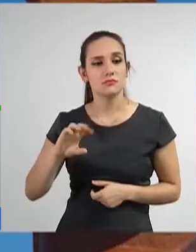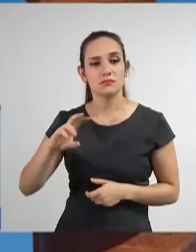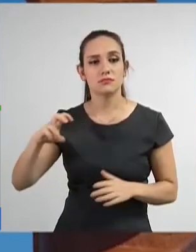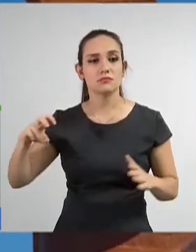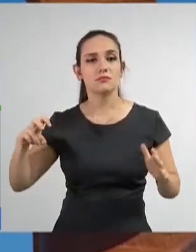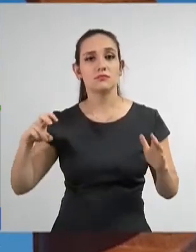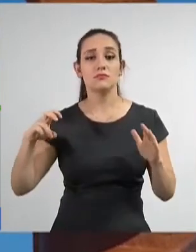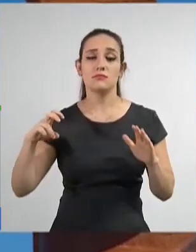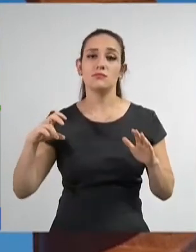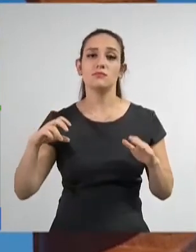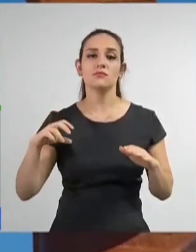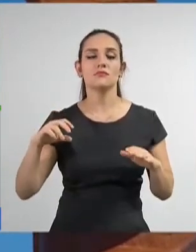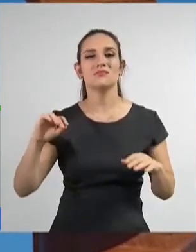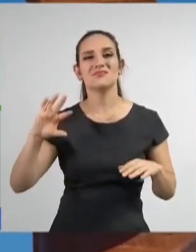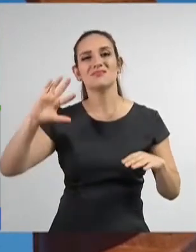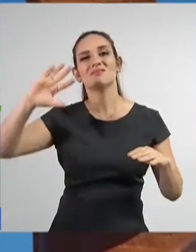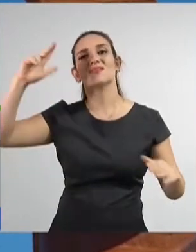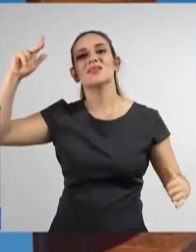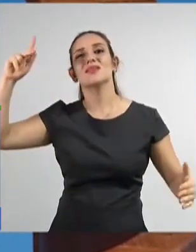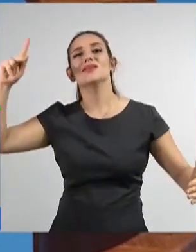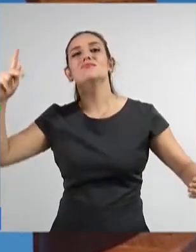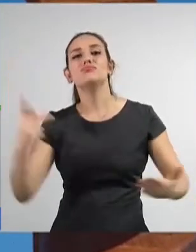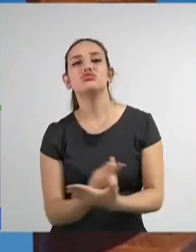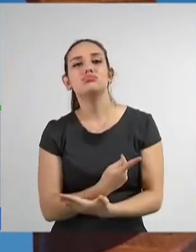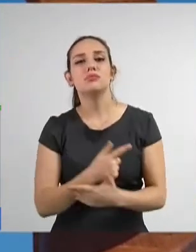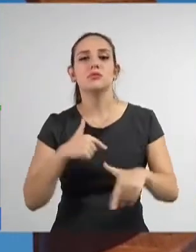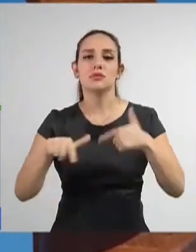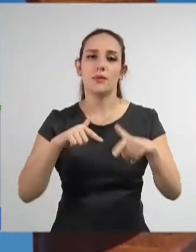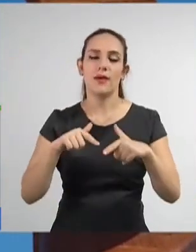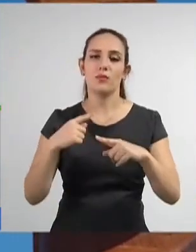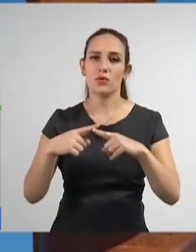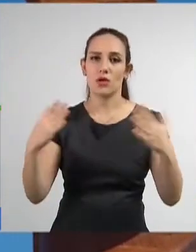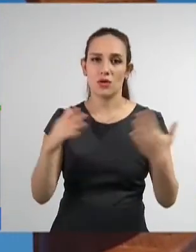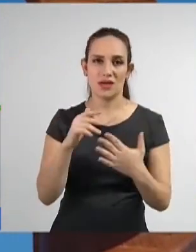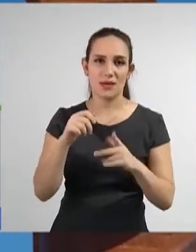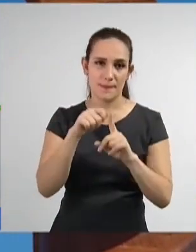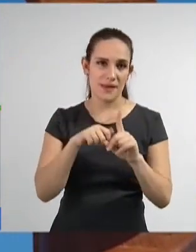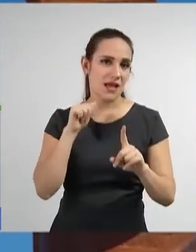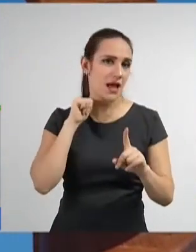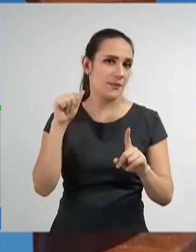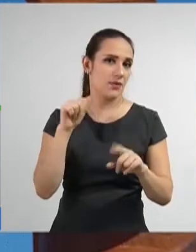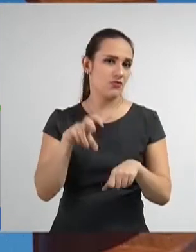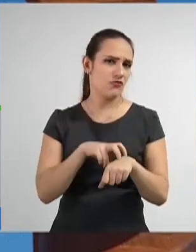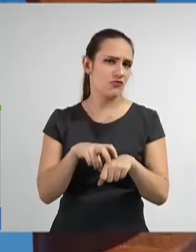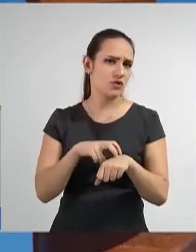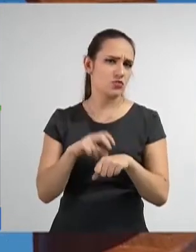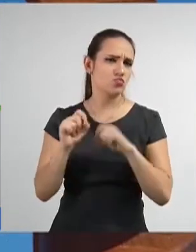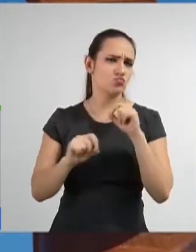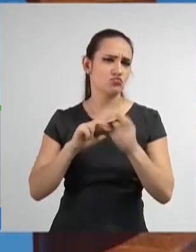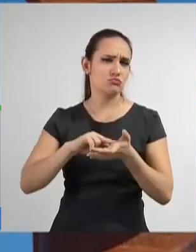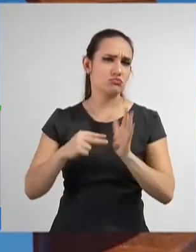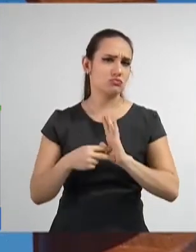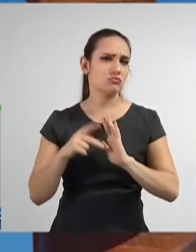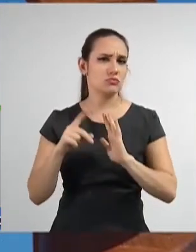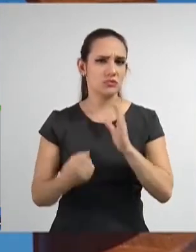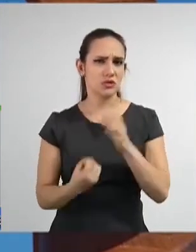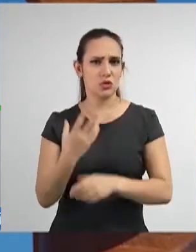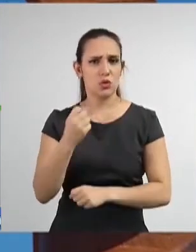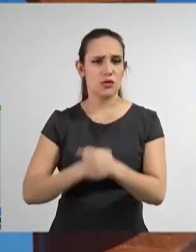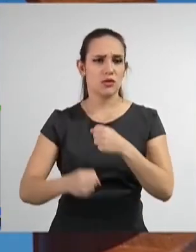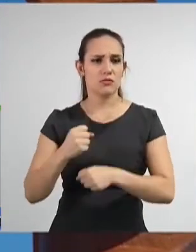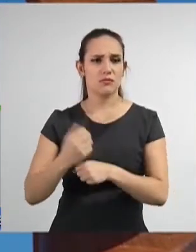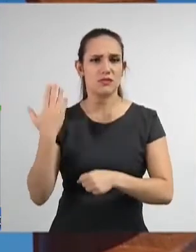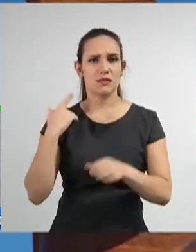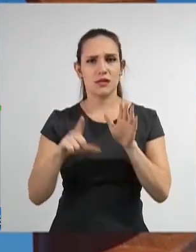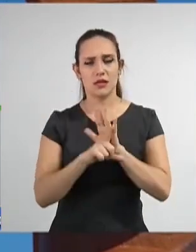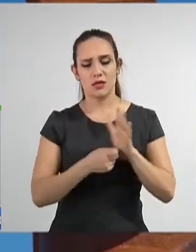de trabalho, nós entramos no Abril Verde. Abril Verde foi criado no ano passado pela